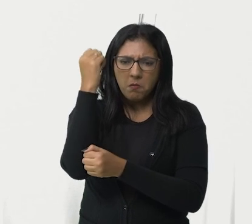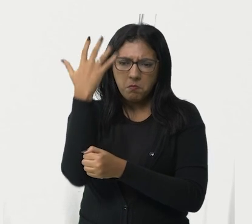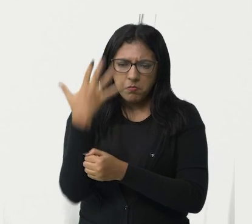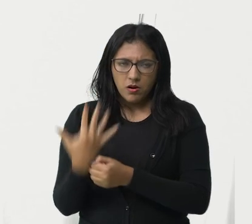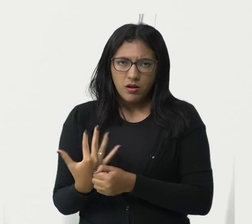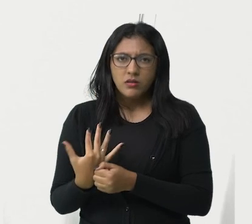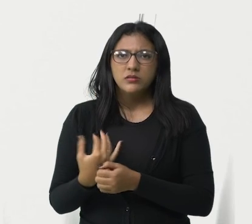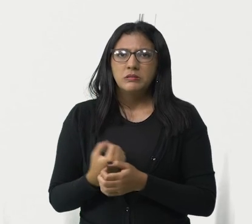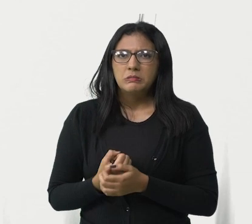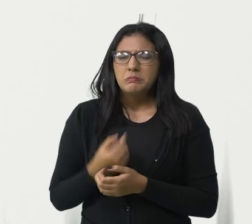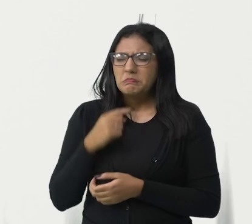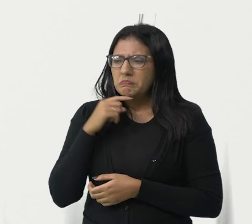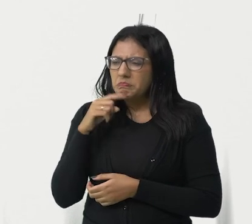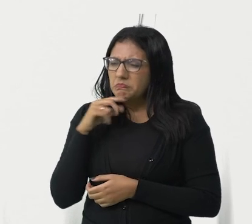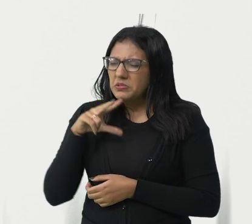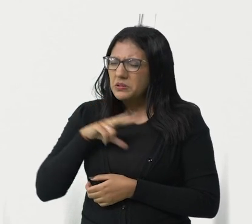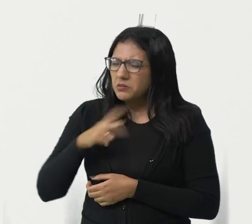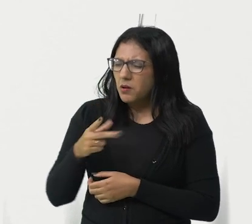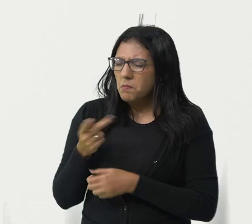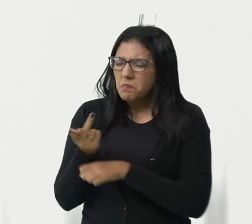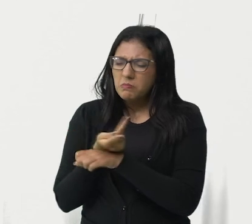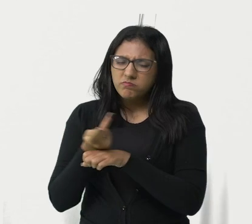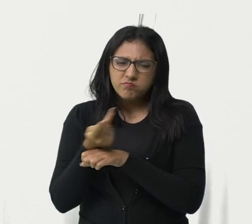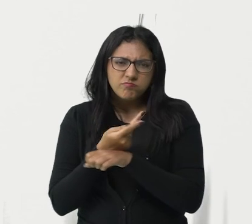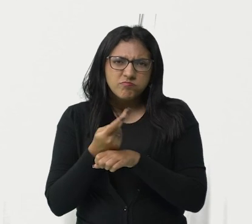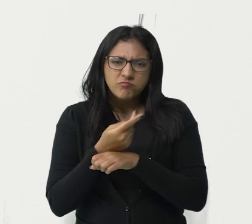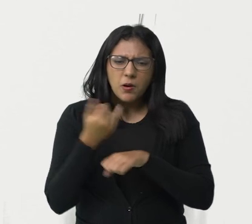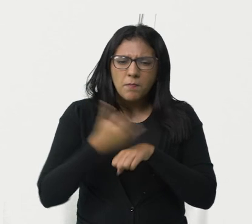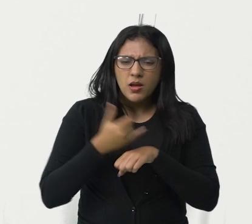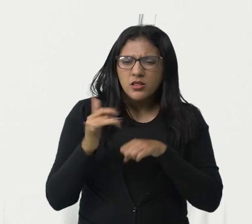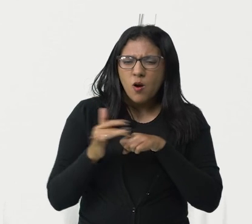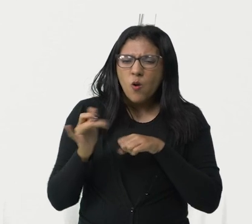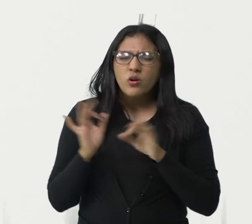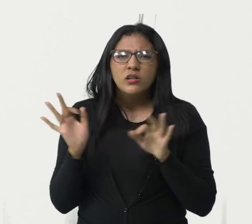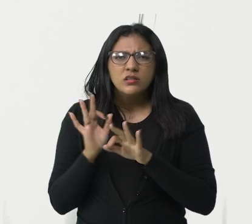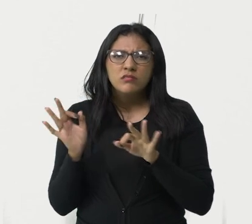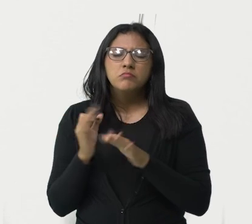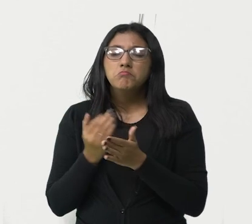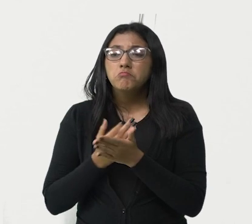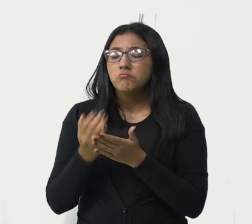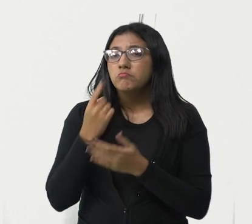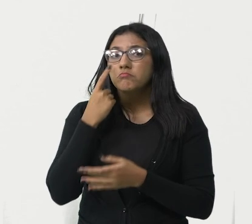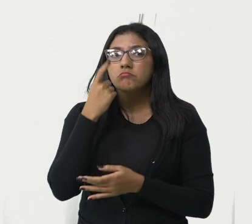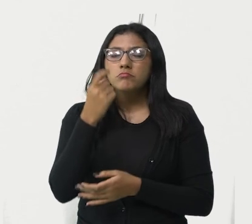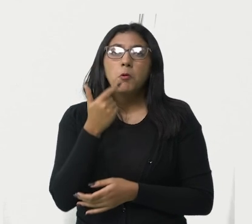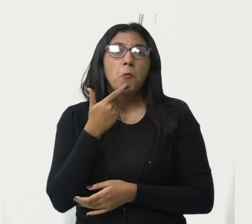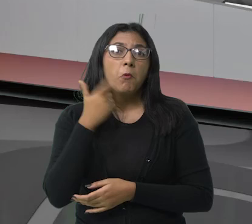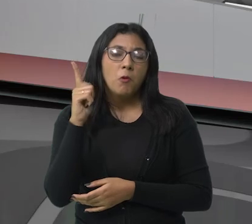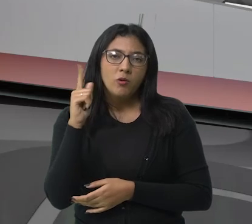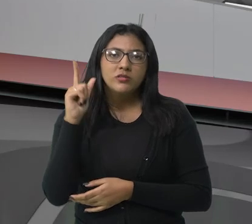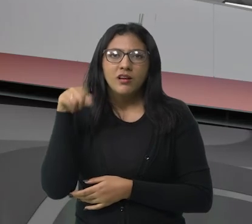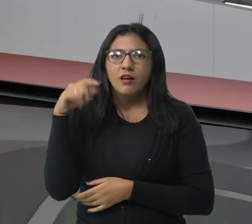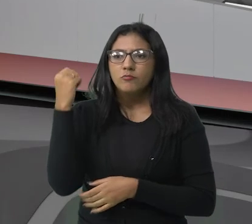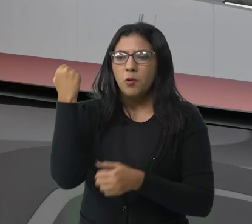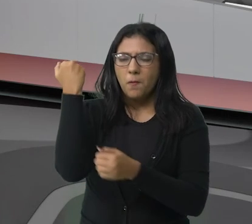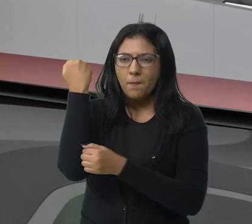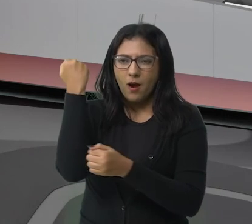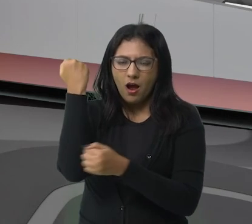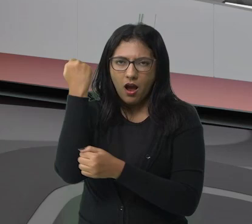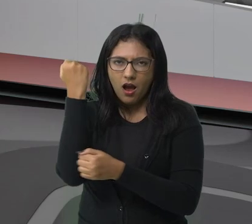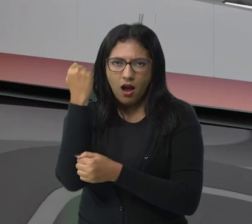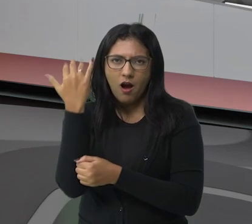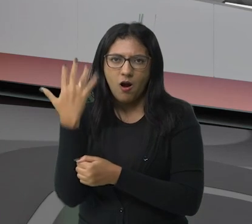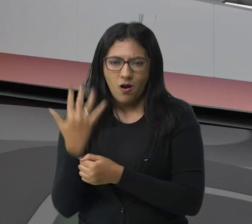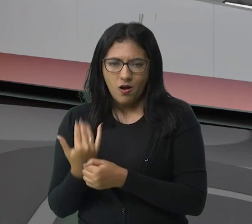estavam encontrando esses metais preciosos, começam a explorar de outras formas, né, que vem através aí do pau-brasil.